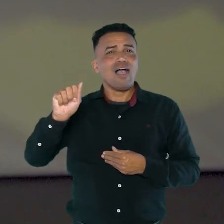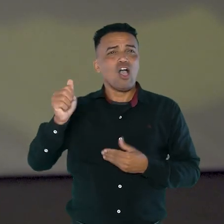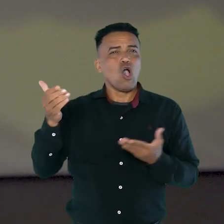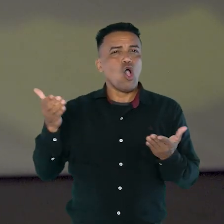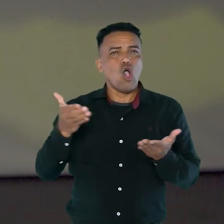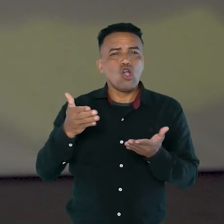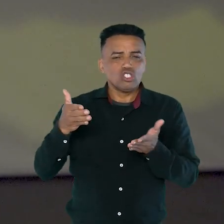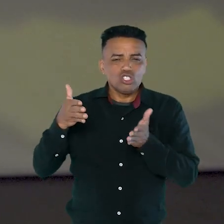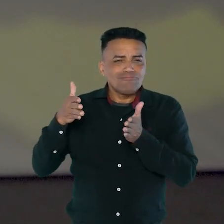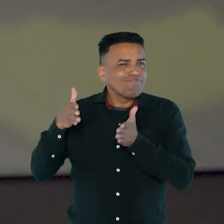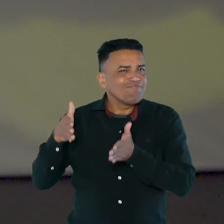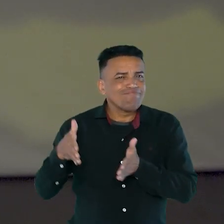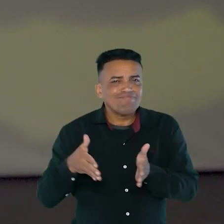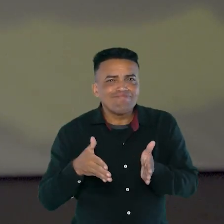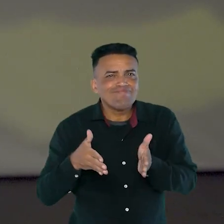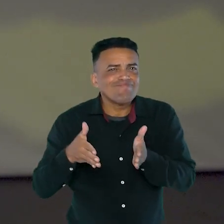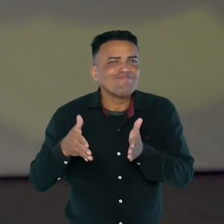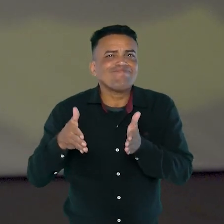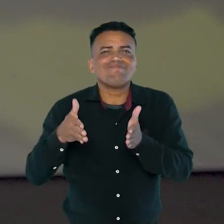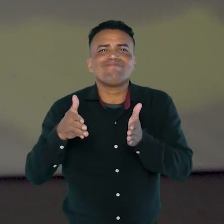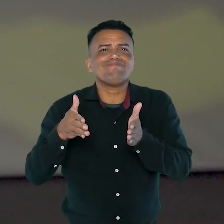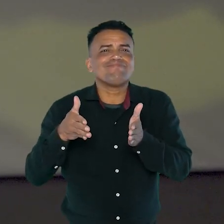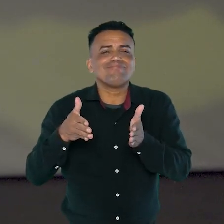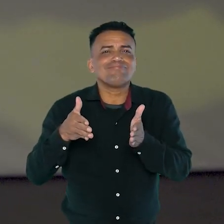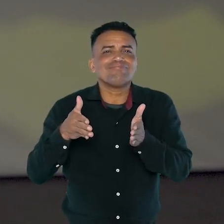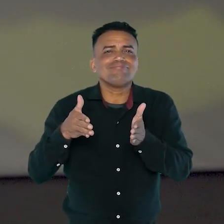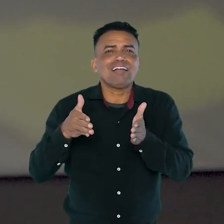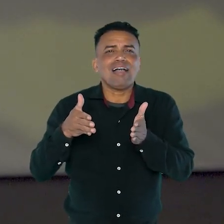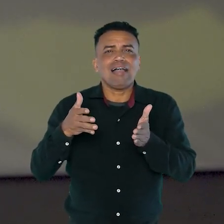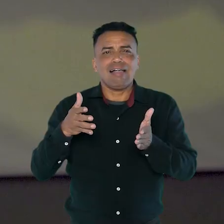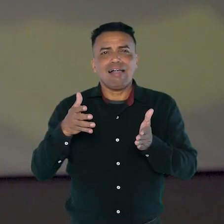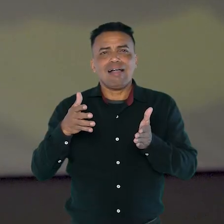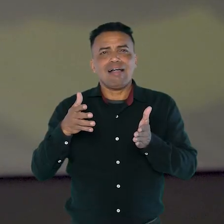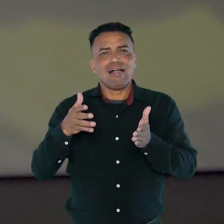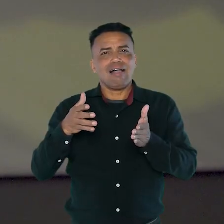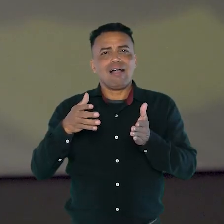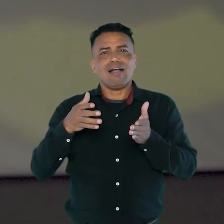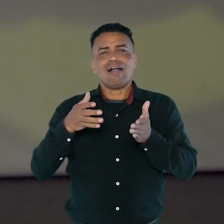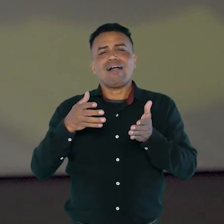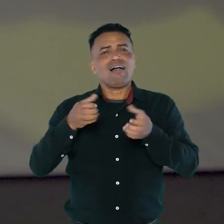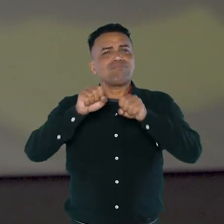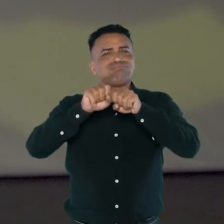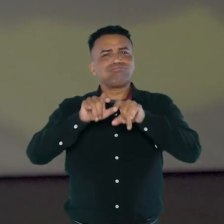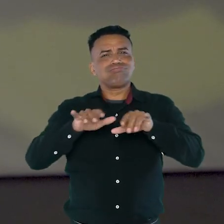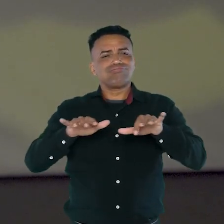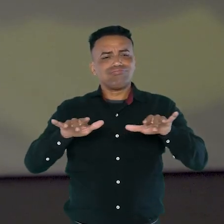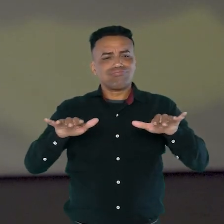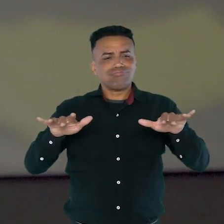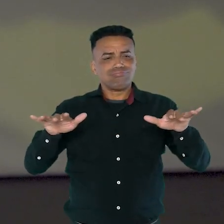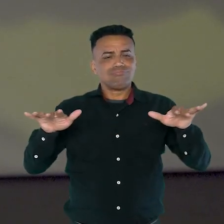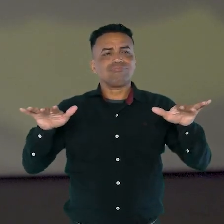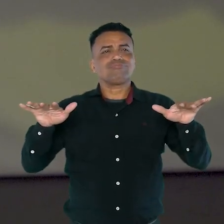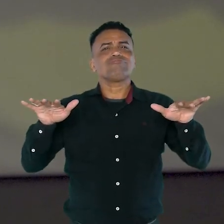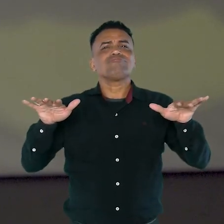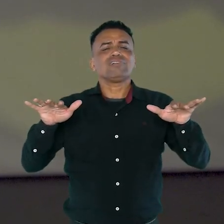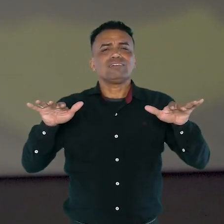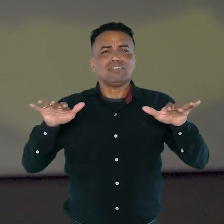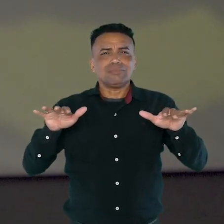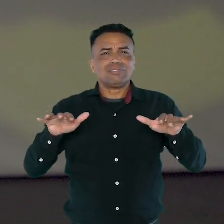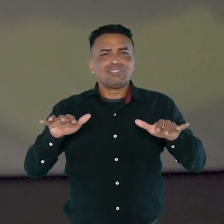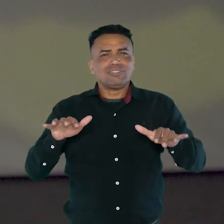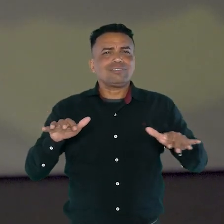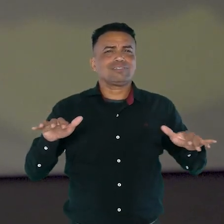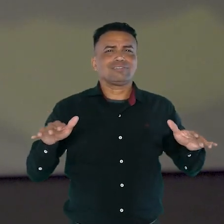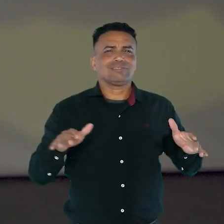Cabinda mina, quilo e bolo.